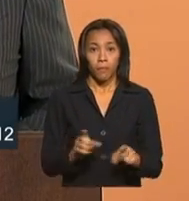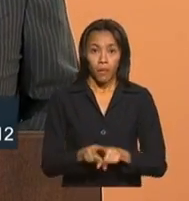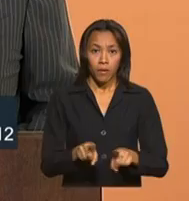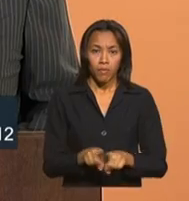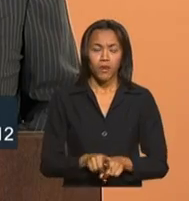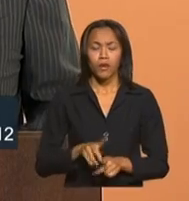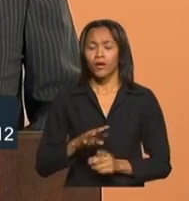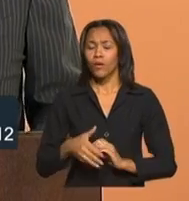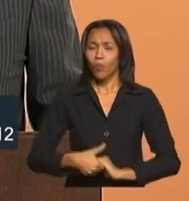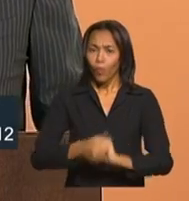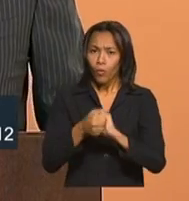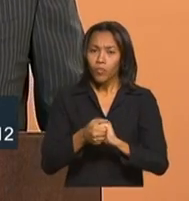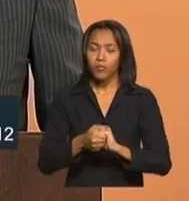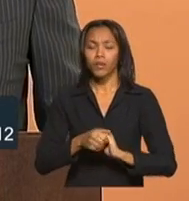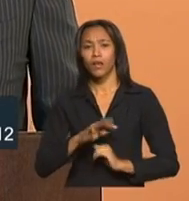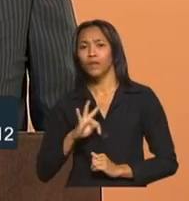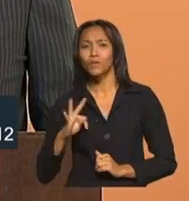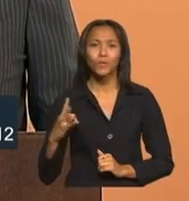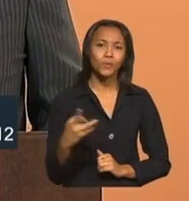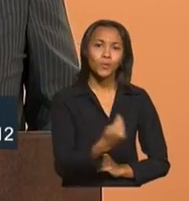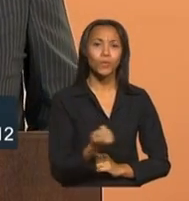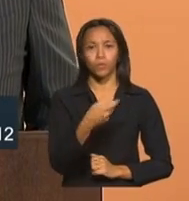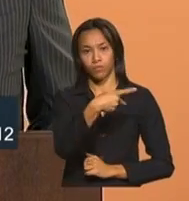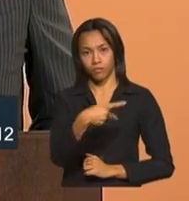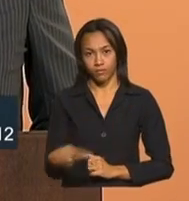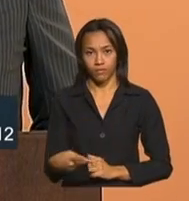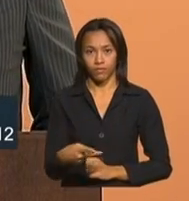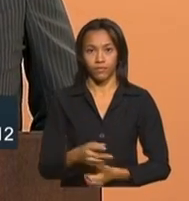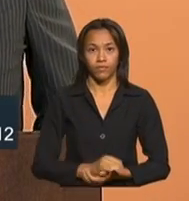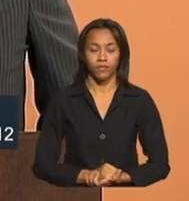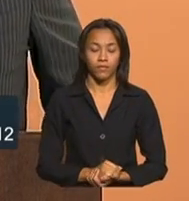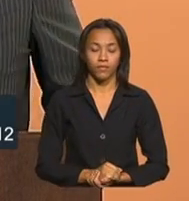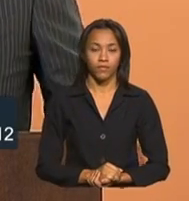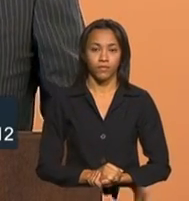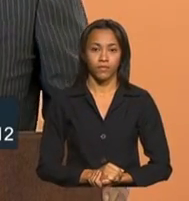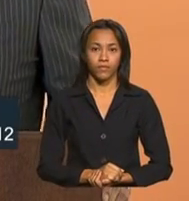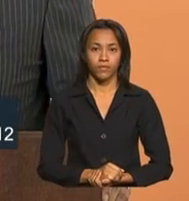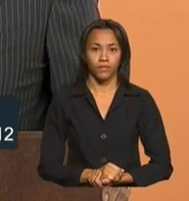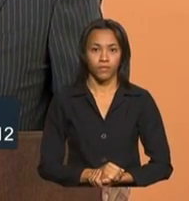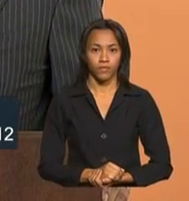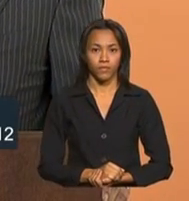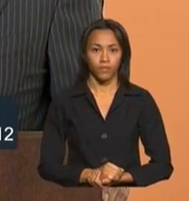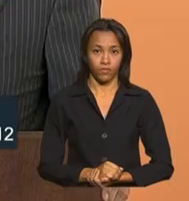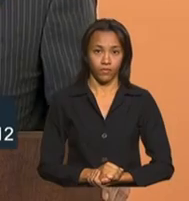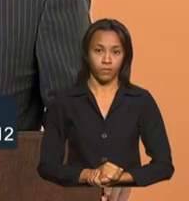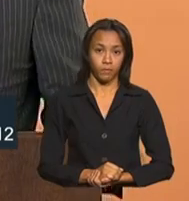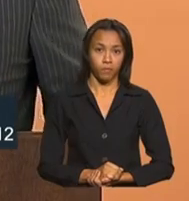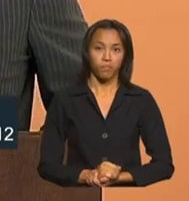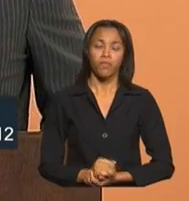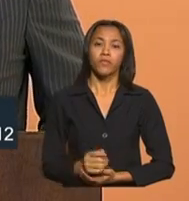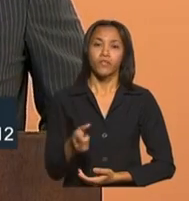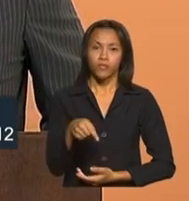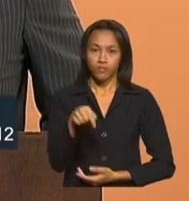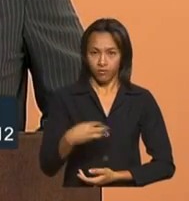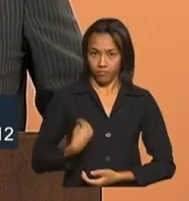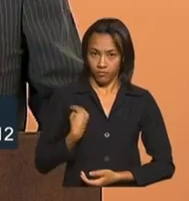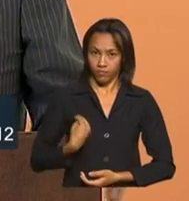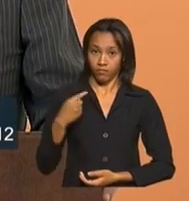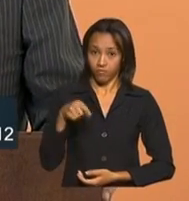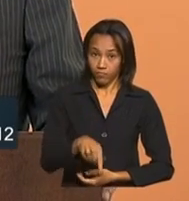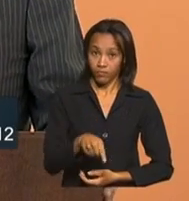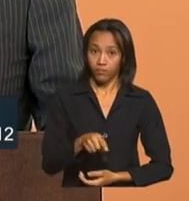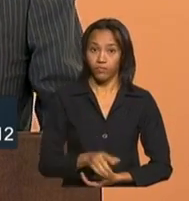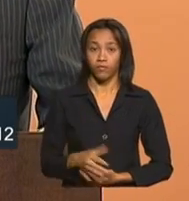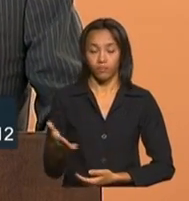Cumprimentar todos os presidentes de entidades, presidentes de estatais